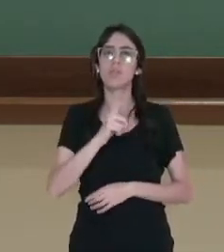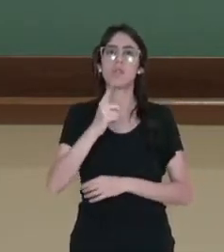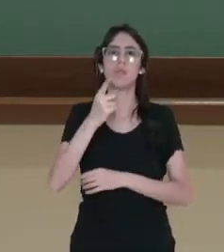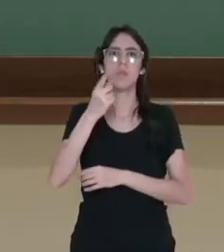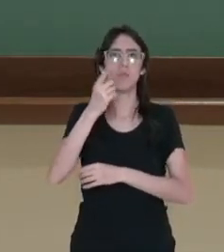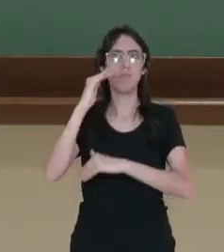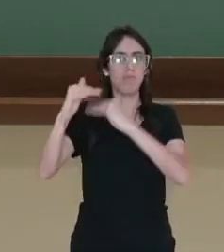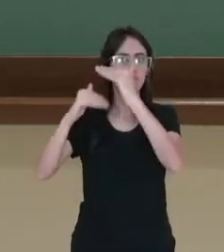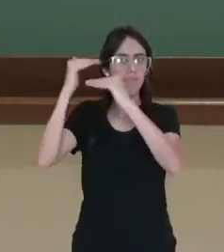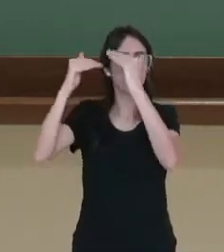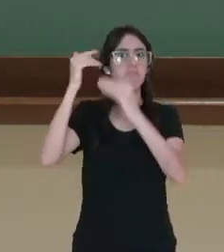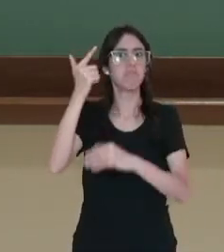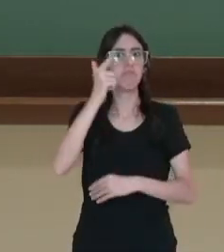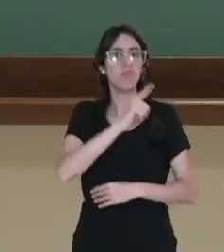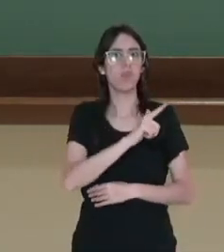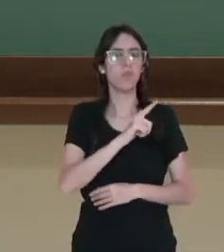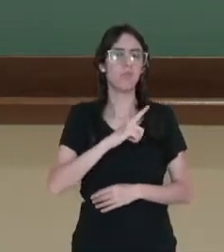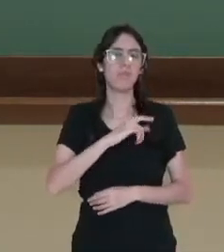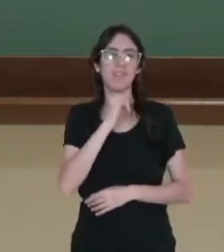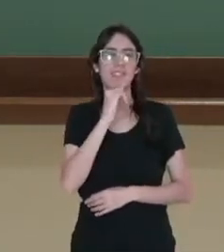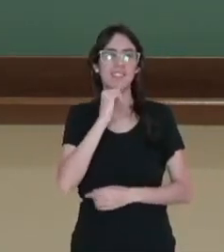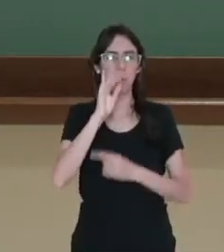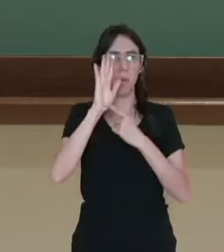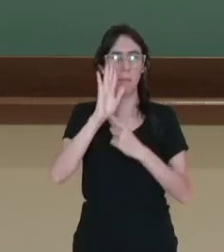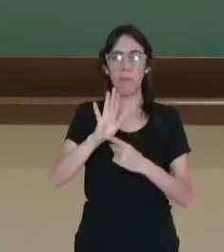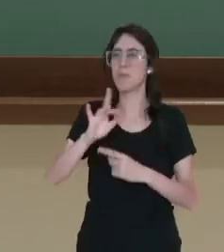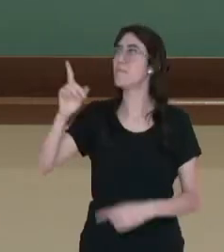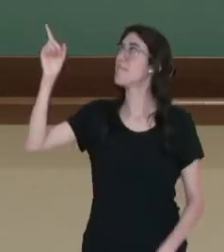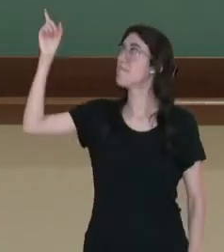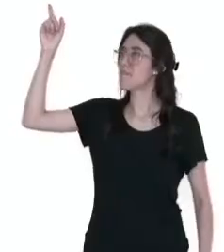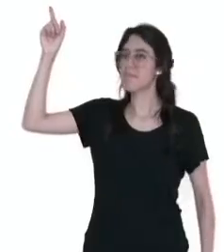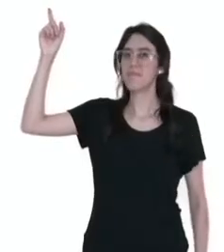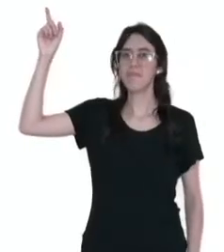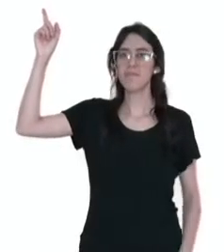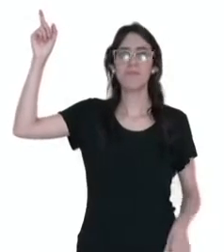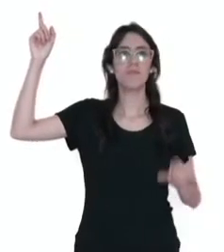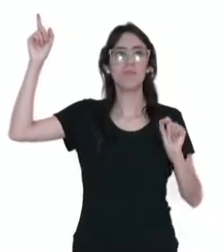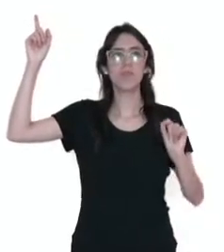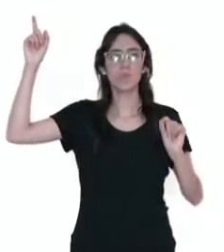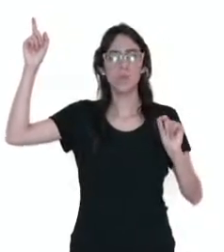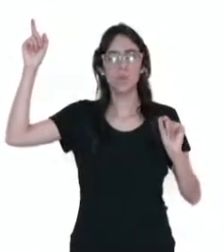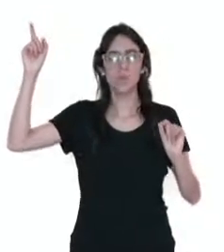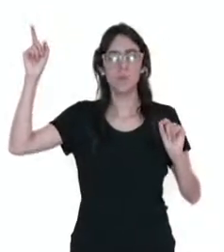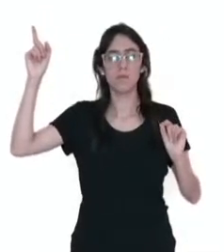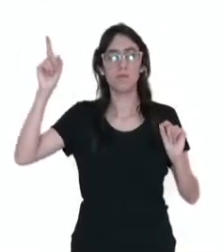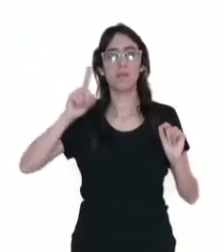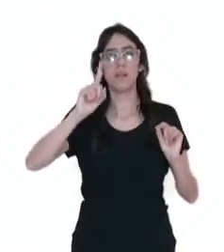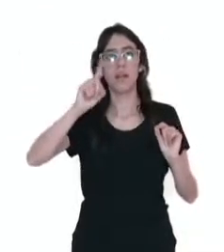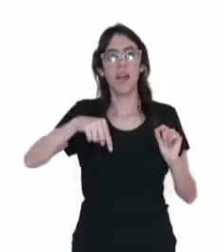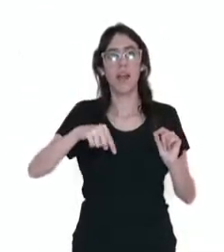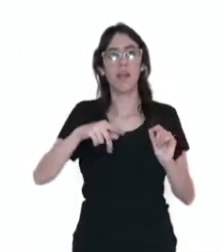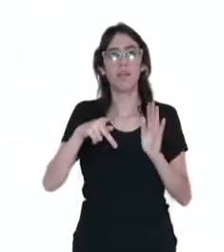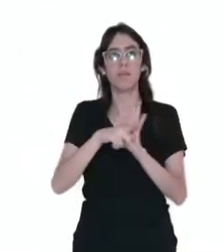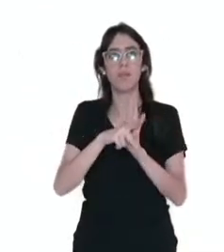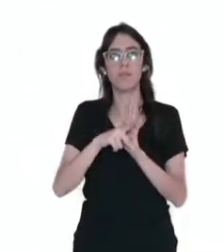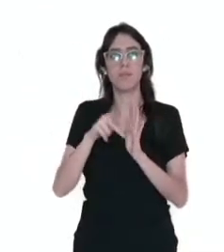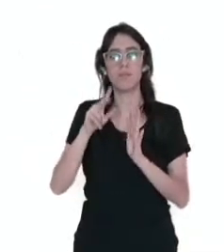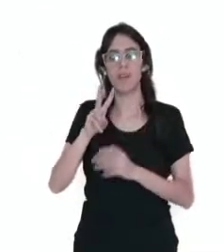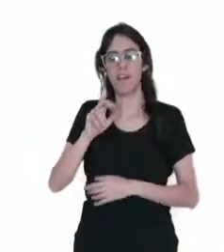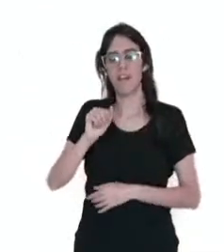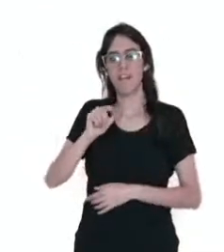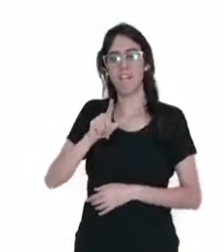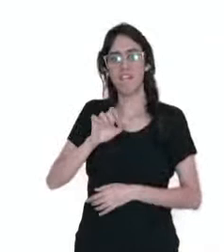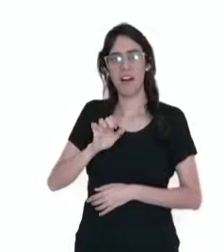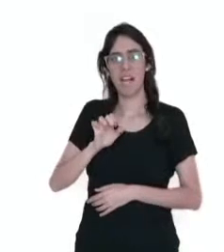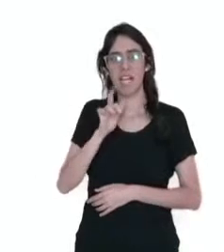privatizações. Um dos exemplos, como até mostra a imagem no canto da sua tela, é a da privatização da Vale do Rio Doce, uma